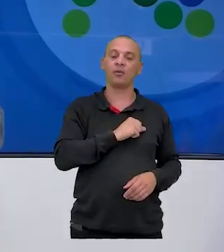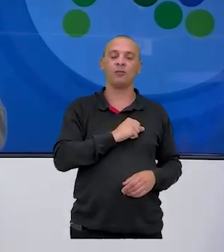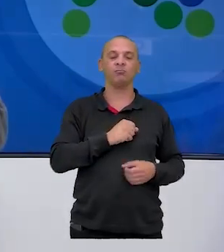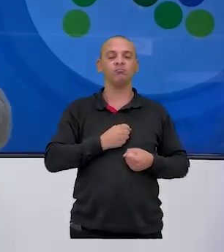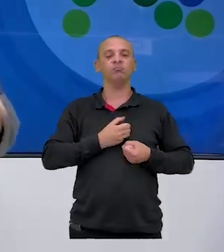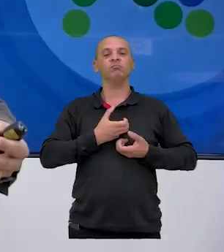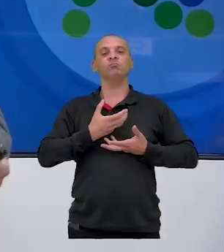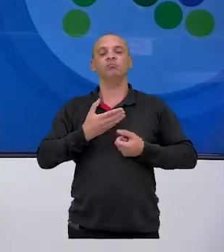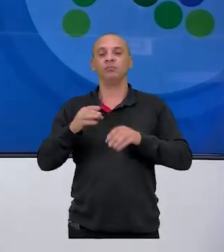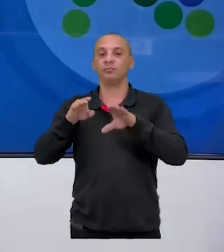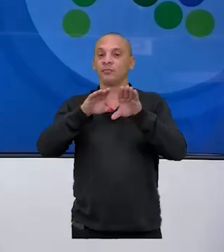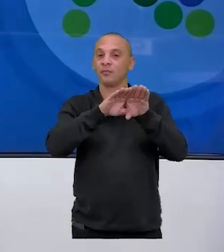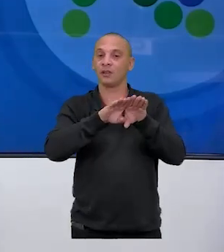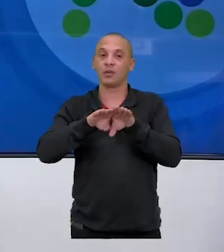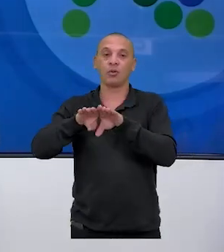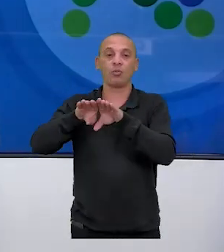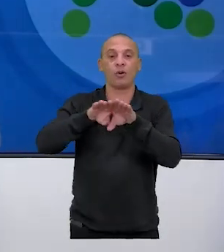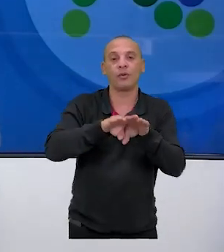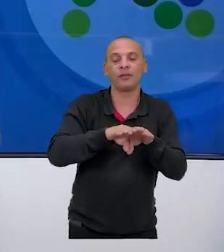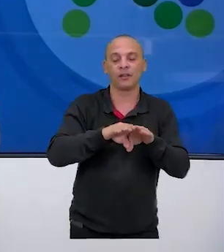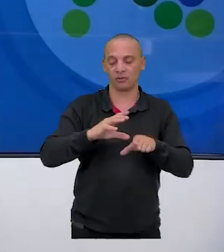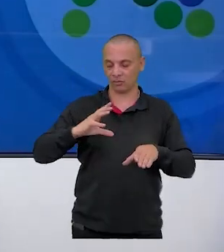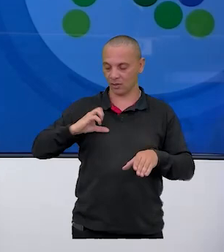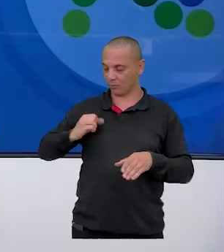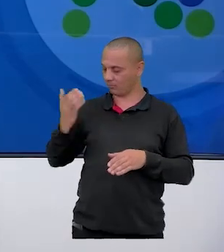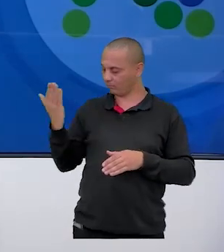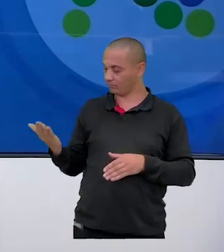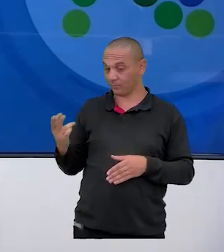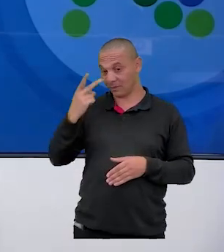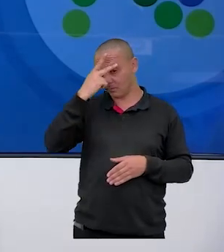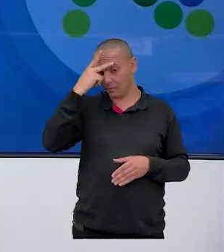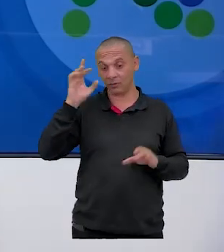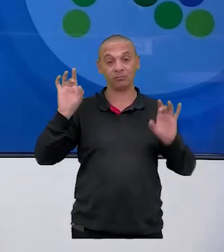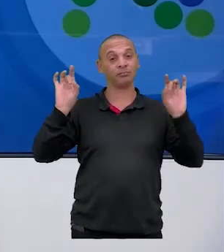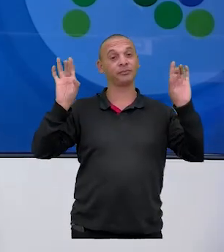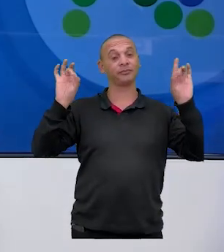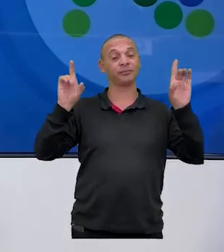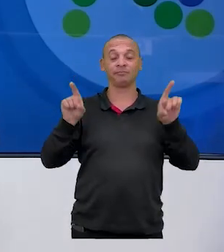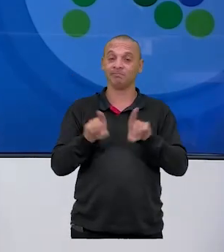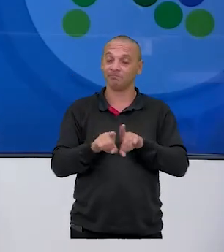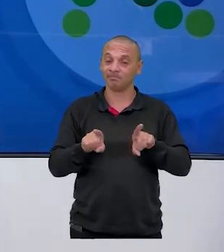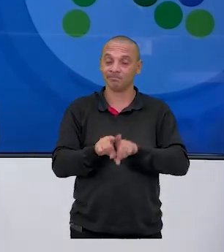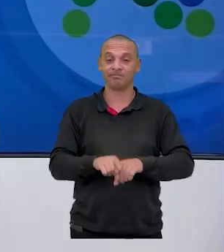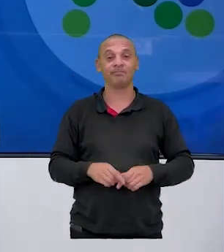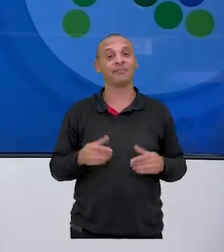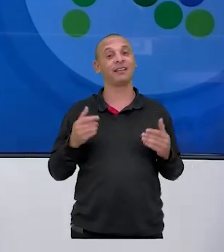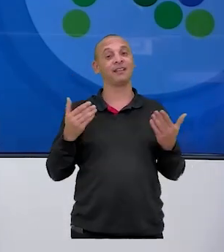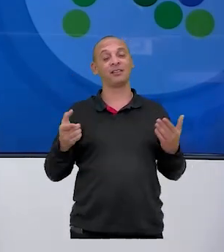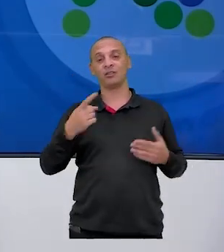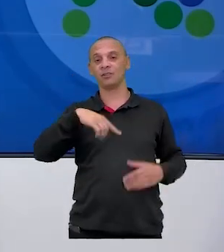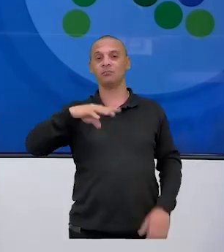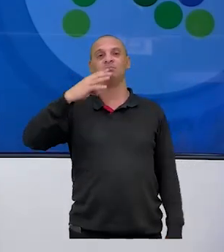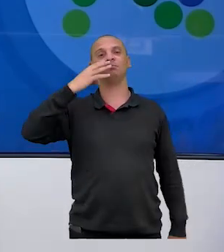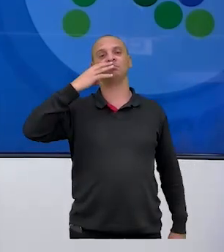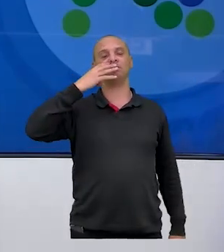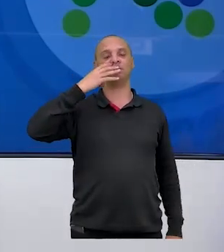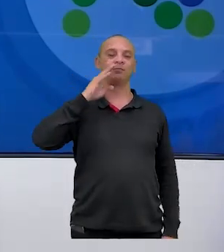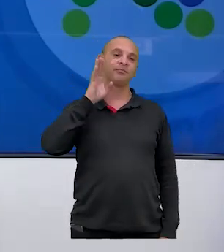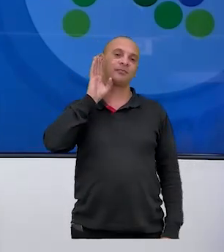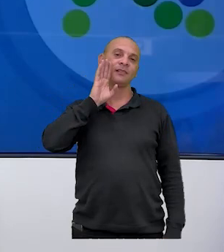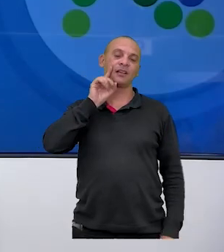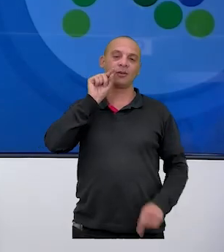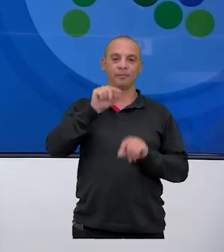tínhamos que falar sobre igualdade. Amor ao próximo. Amor ao próximo. A professora acabou de falar maravilha, também, maravilha. Né? Então é isso. Nossa, e achei